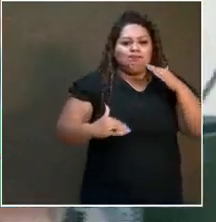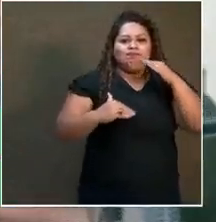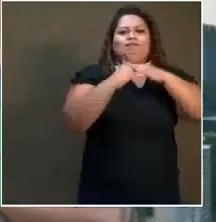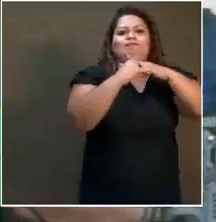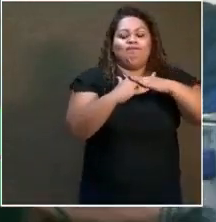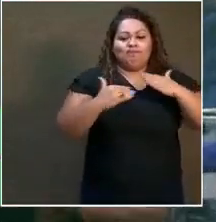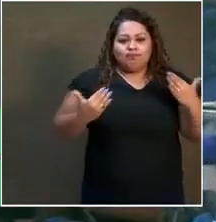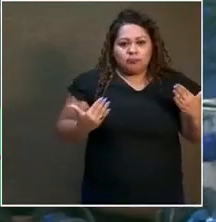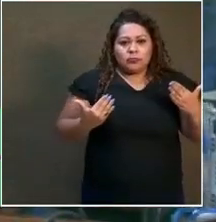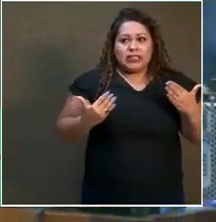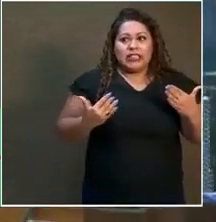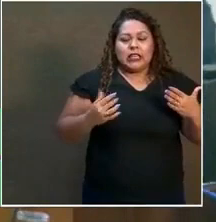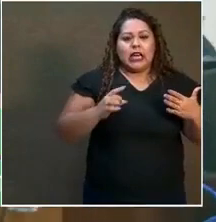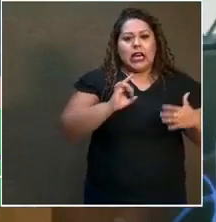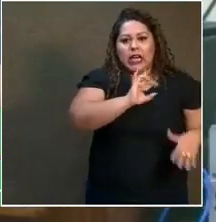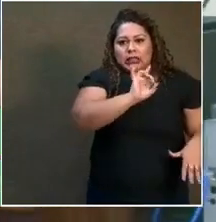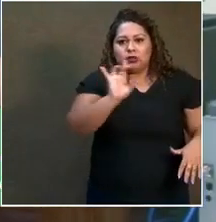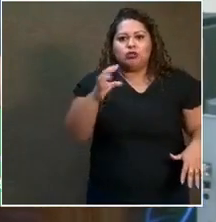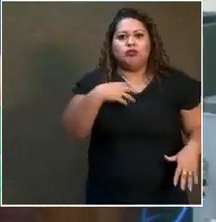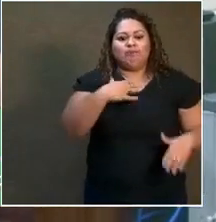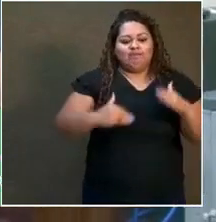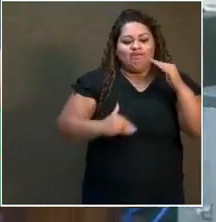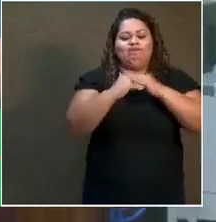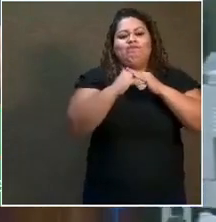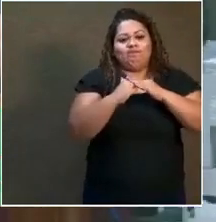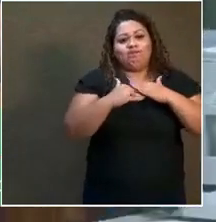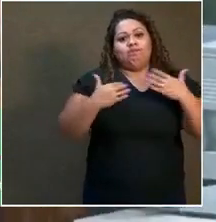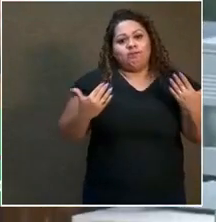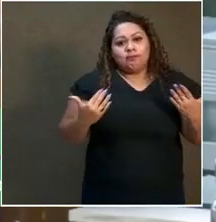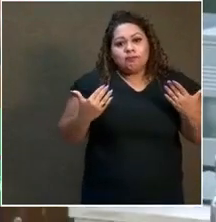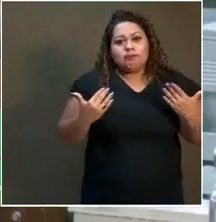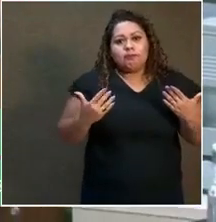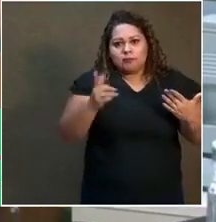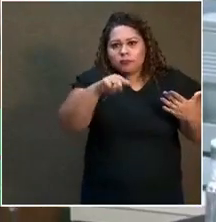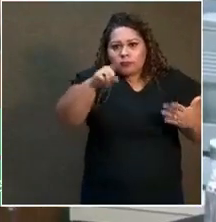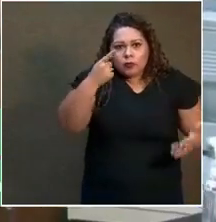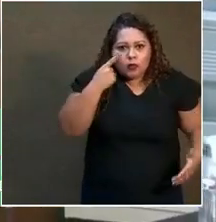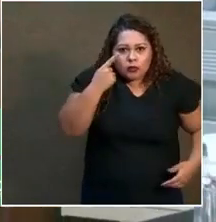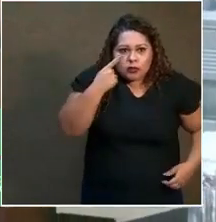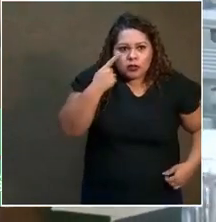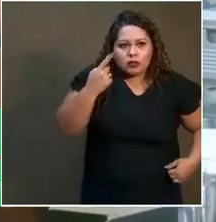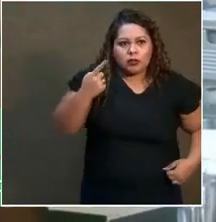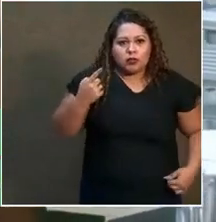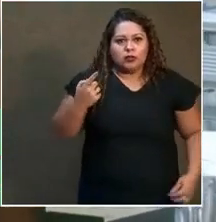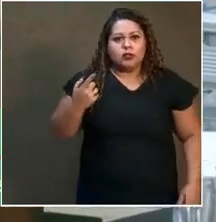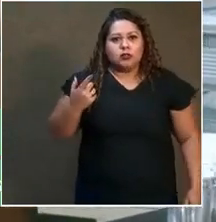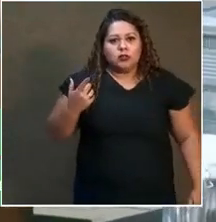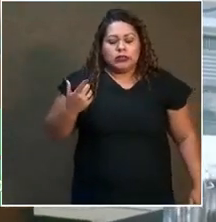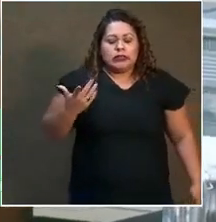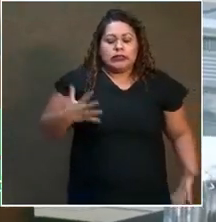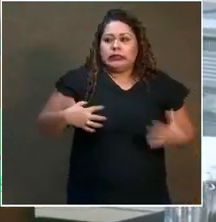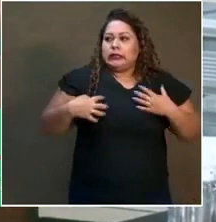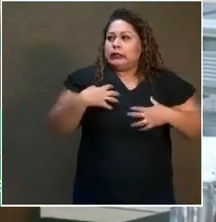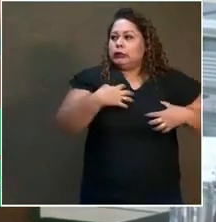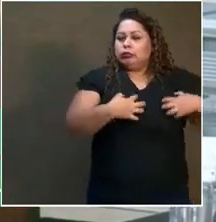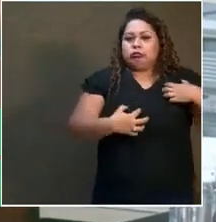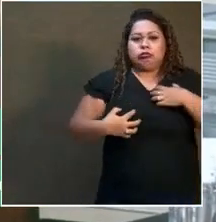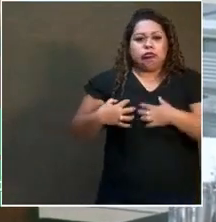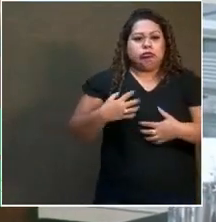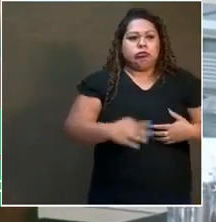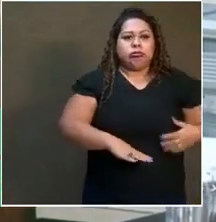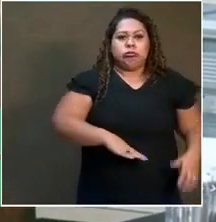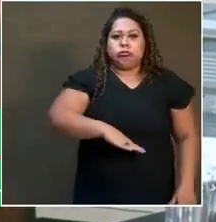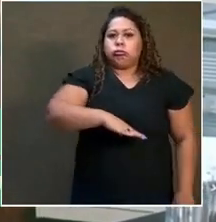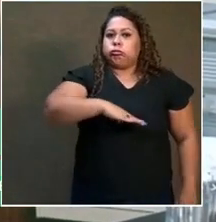Cada um de nós tem um pavio. Há pouco vocês viram a emoção inflamando? Há